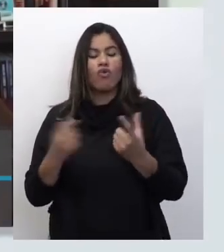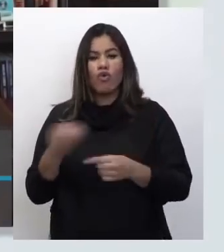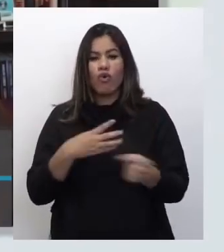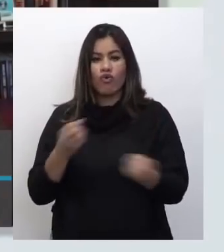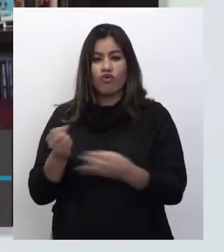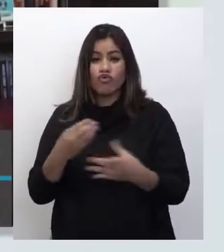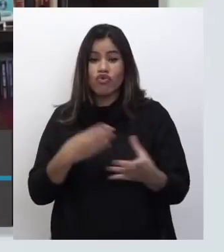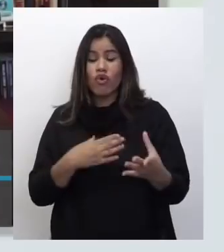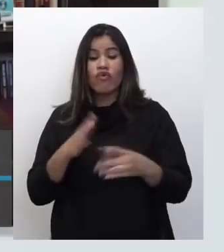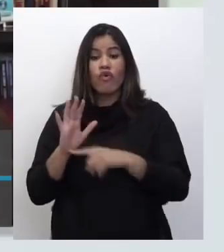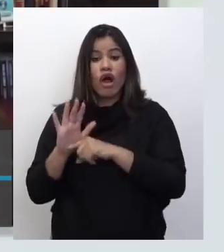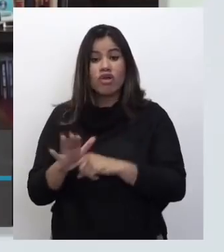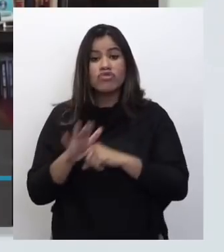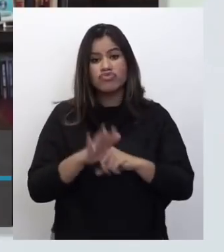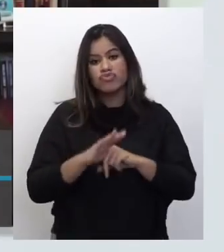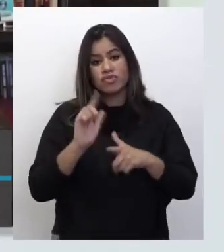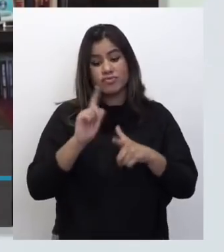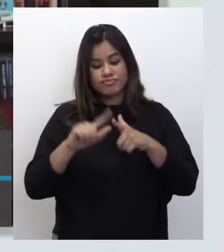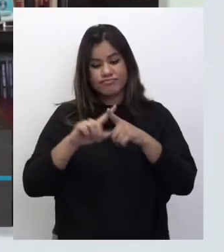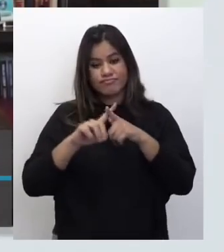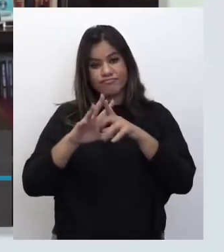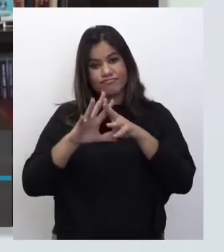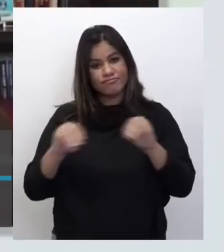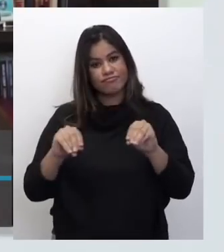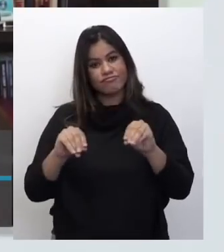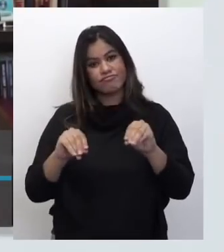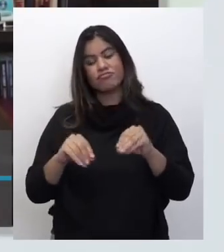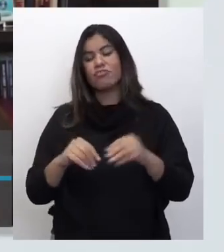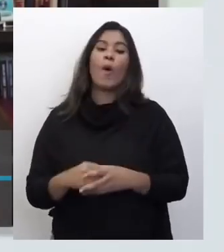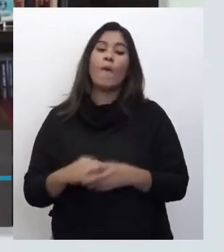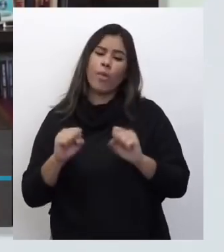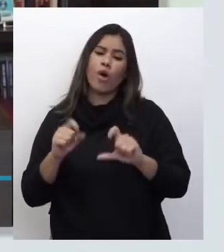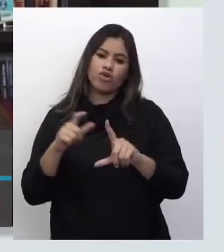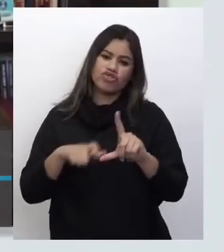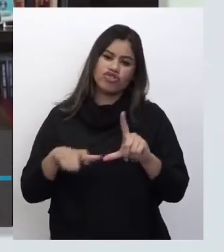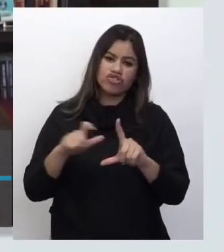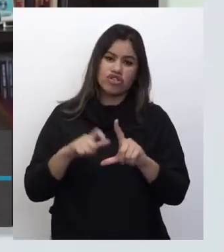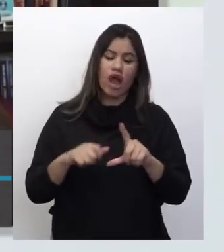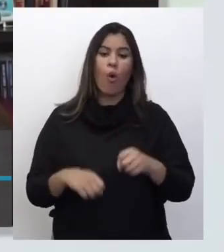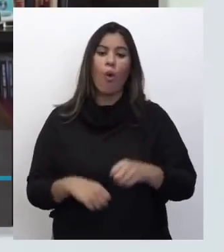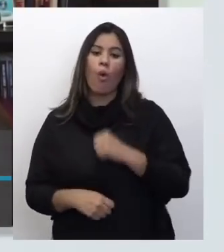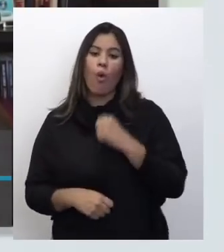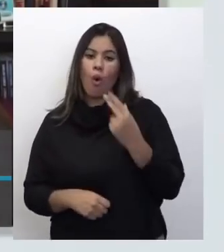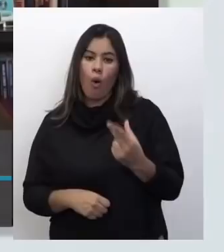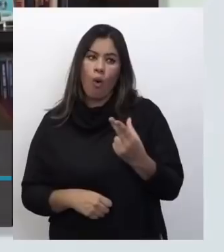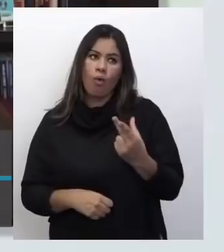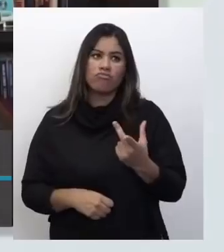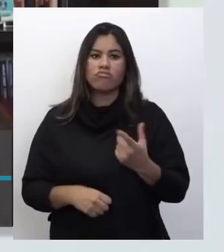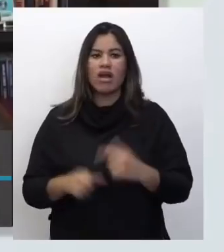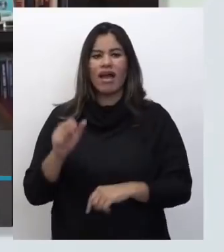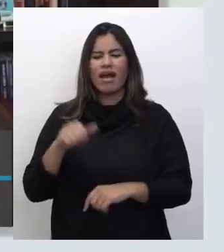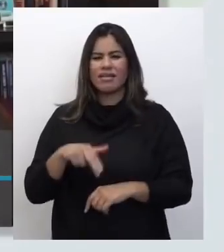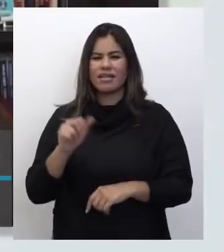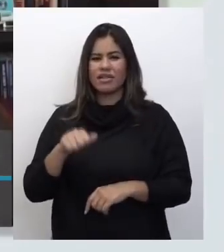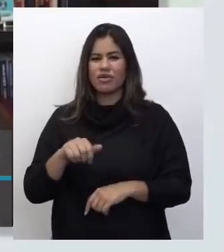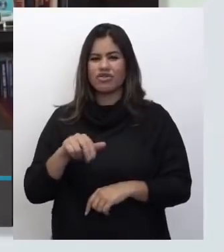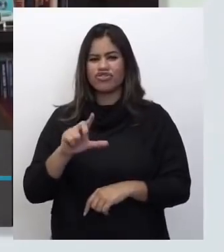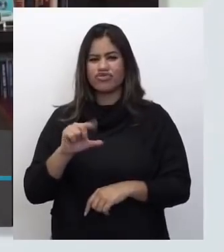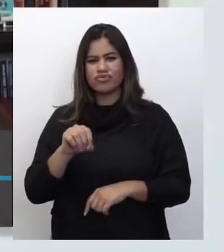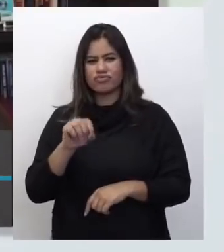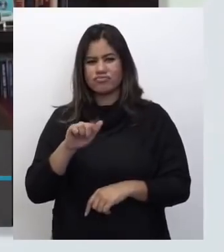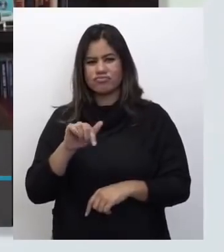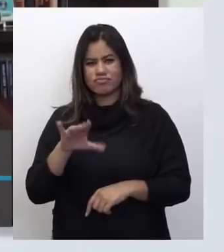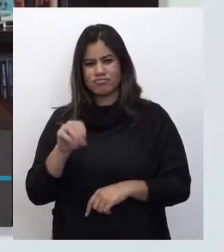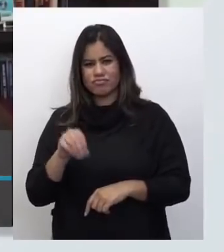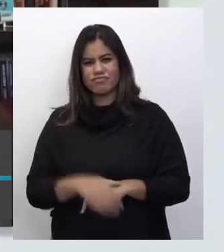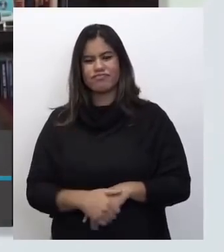ajude a resolver um problema. Pode ser a invenção de um recurso digital ou algo totalmente analógico. E é nesse sentido que nós